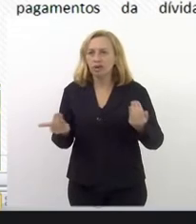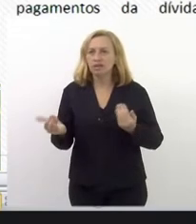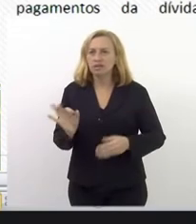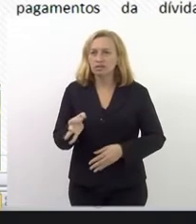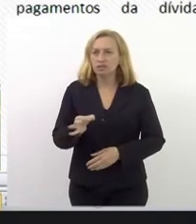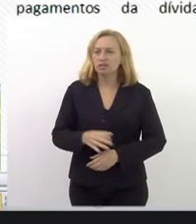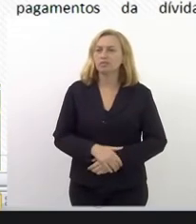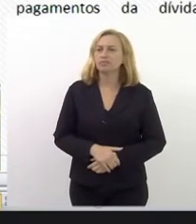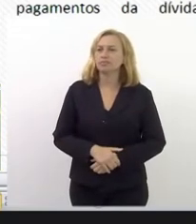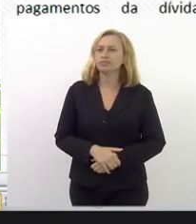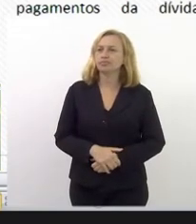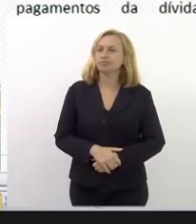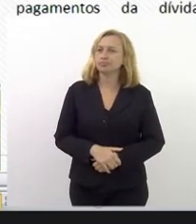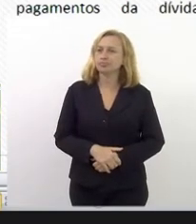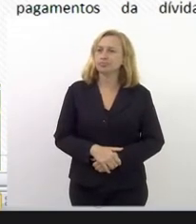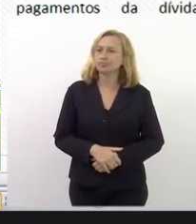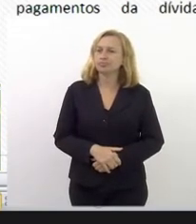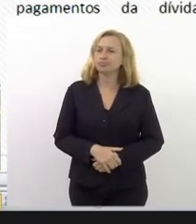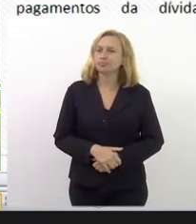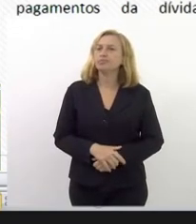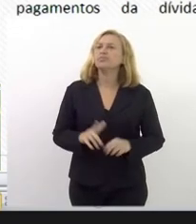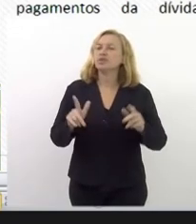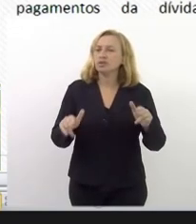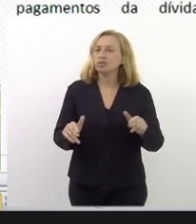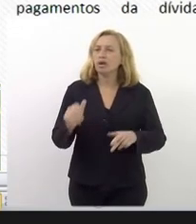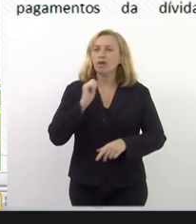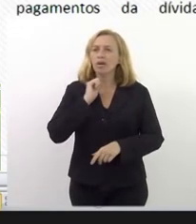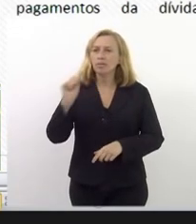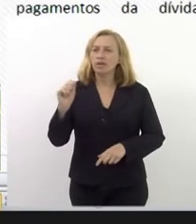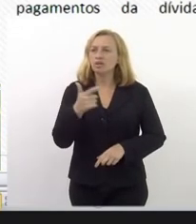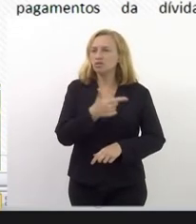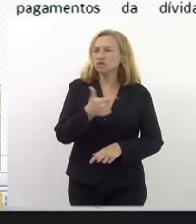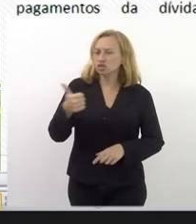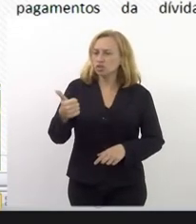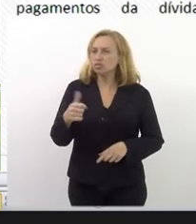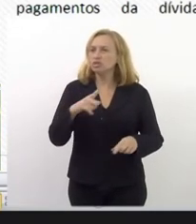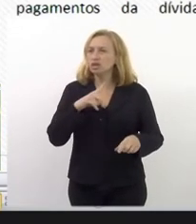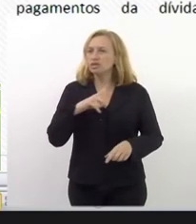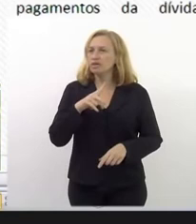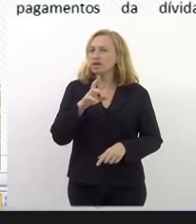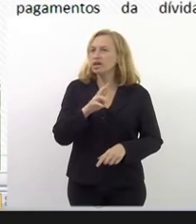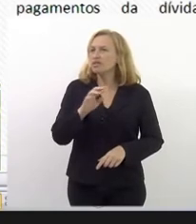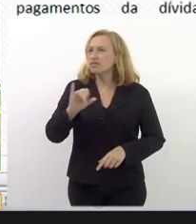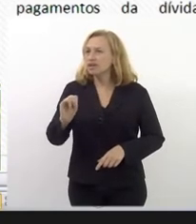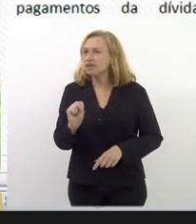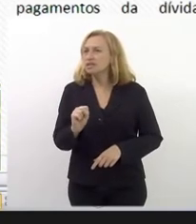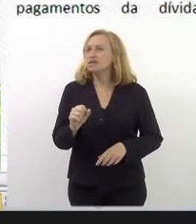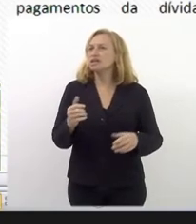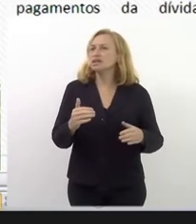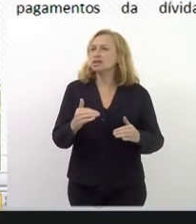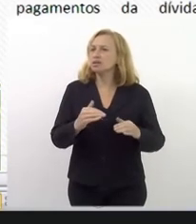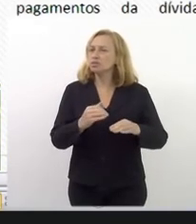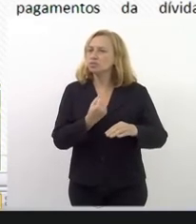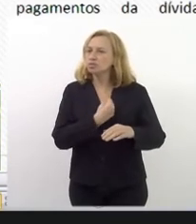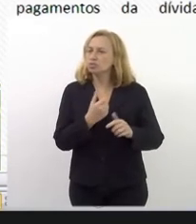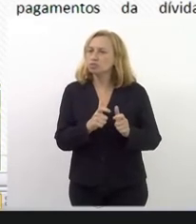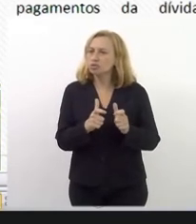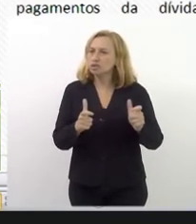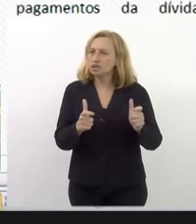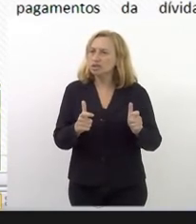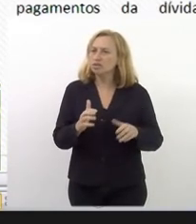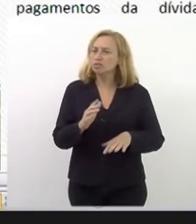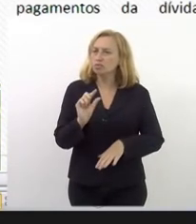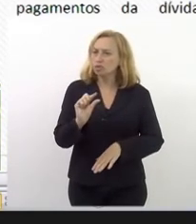Né. Assim como abril de 21 também, porque teve o refis ali, acabou aumentando...